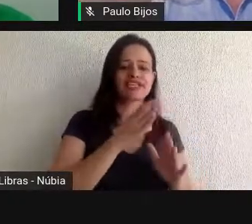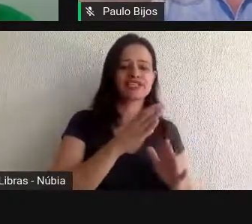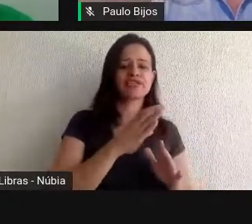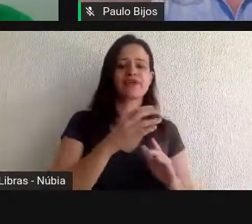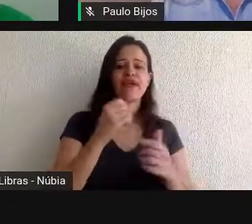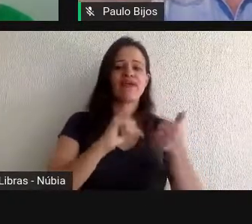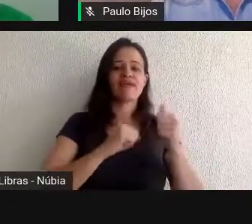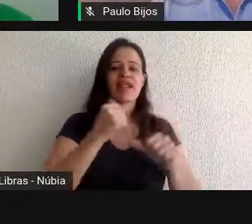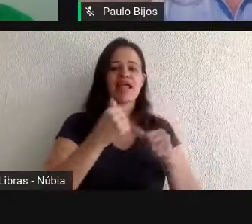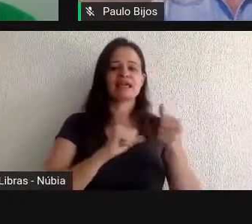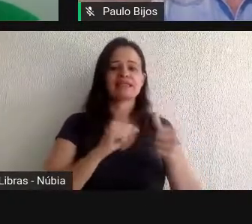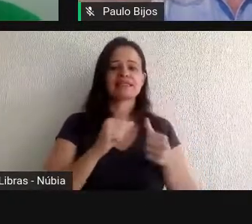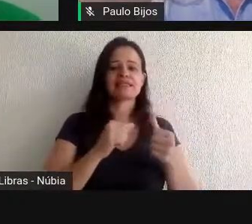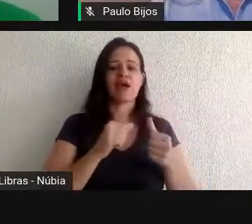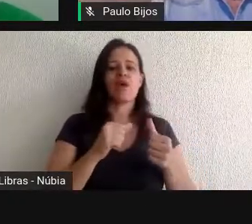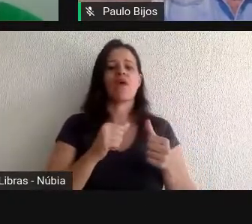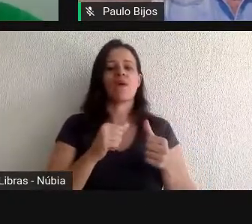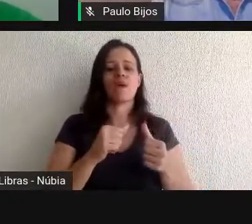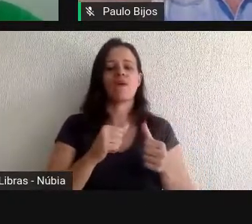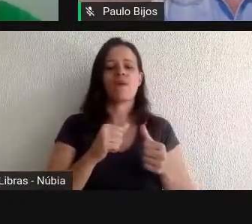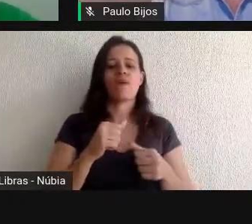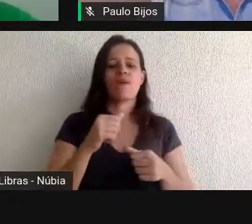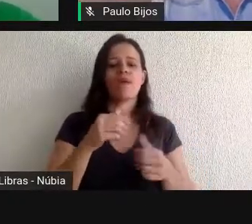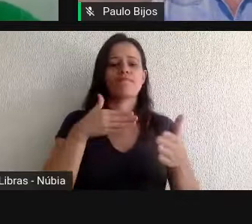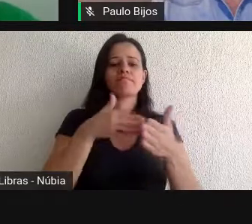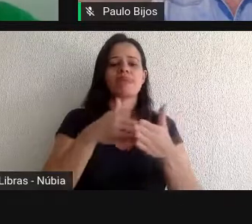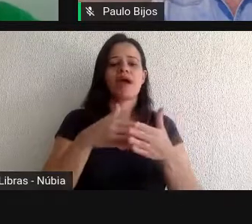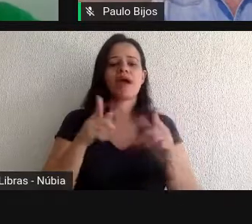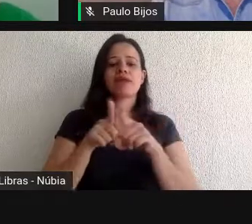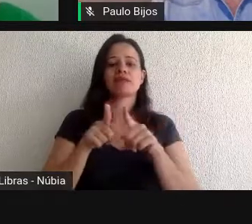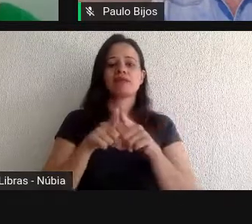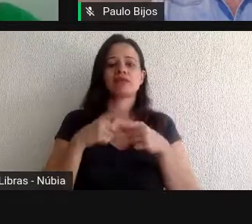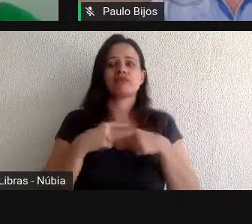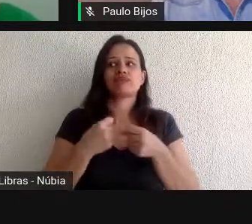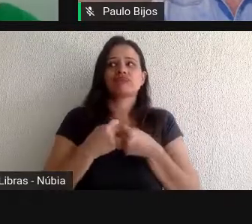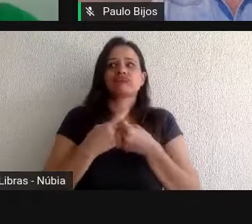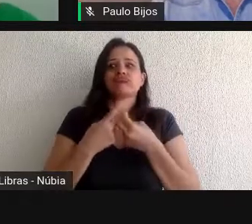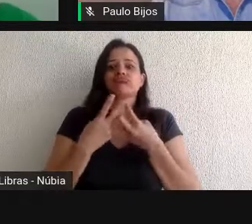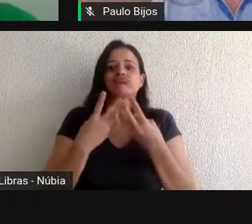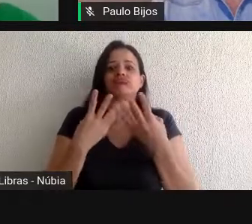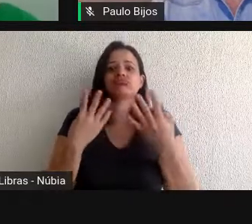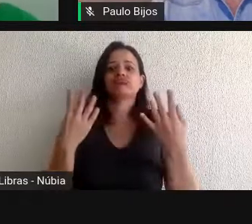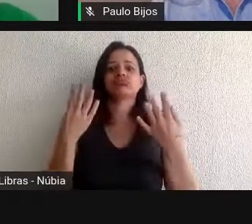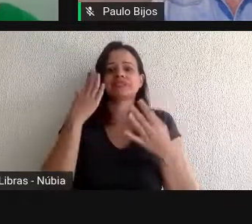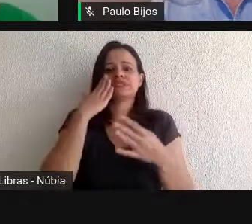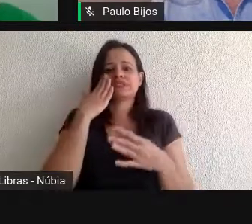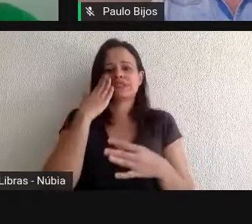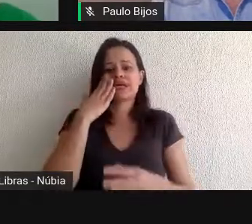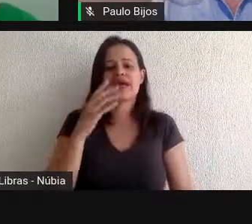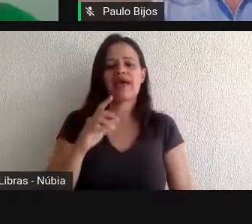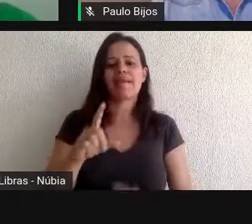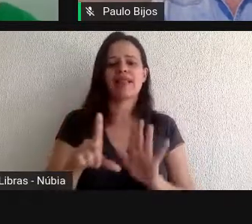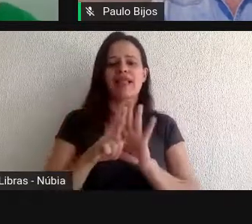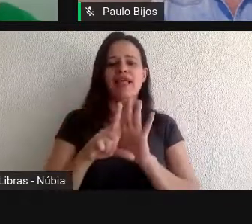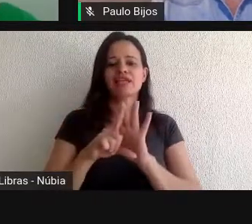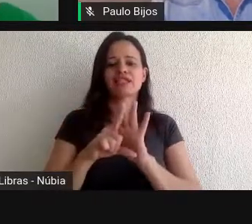impacto legislativo e, ao mesmo tempo, naquele turbilhão que todos conhecem bem, que o legislativo é uma